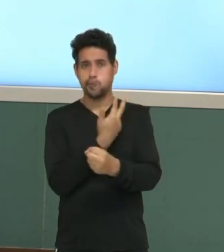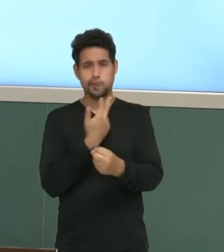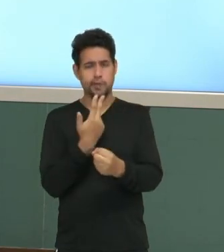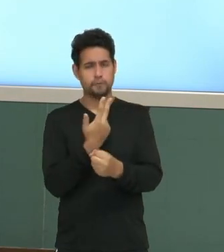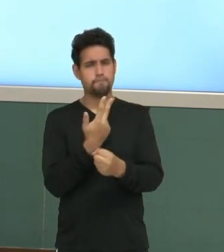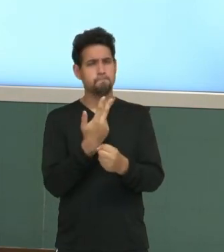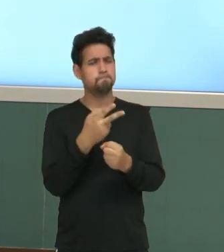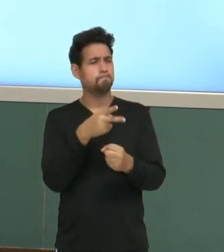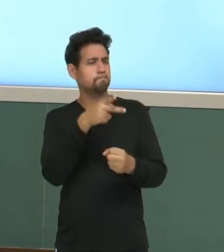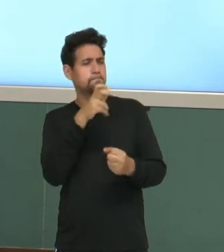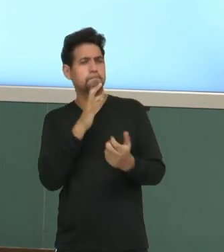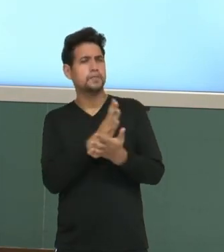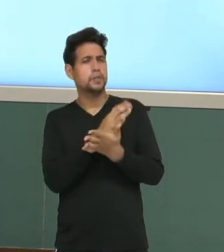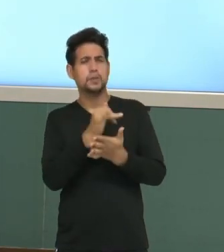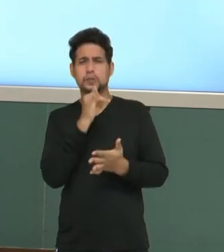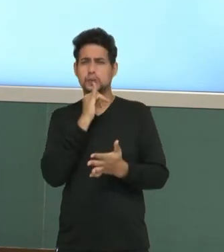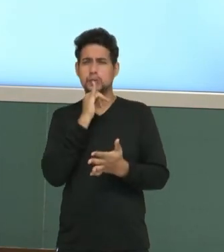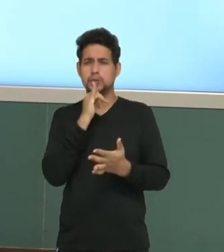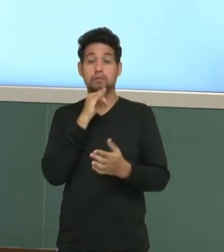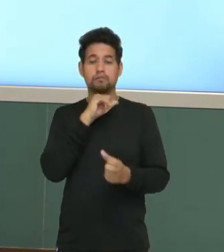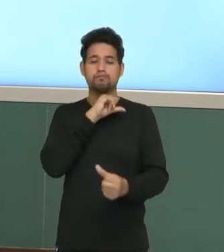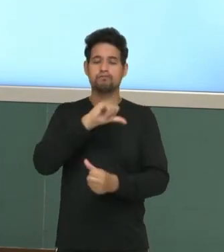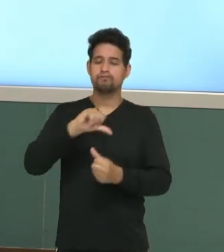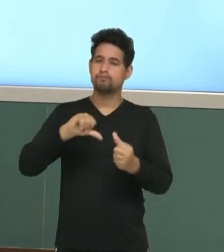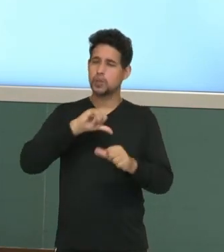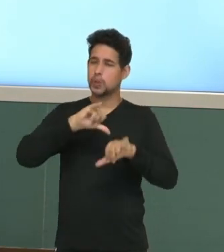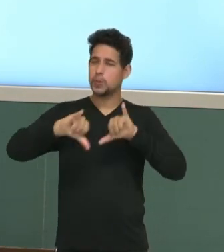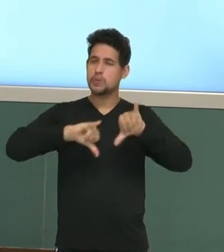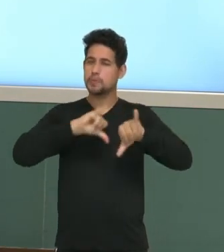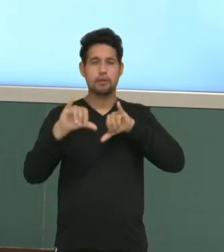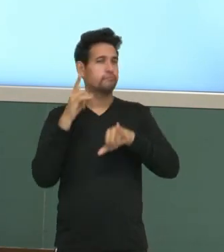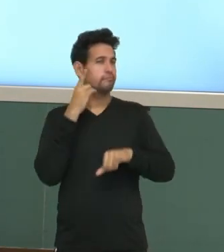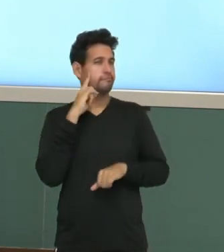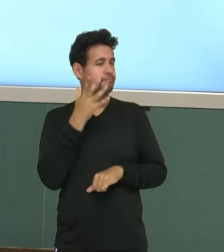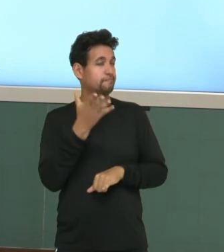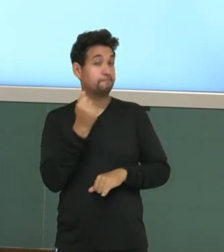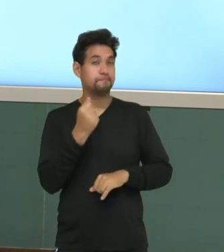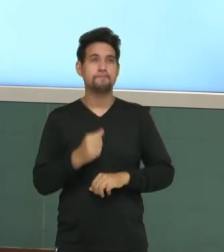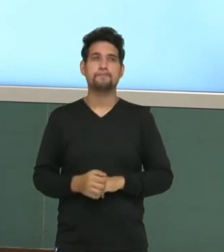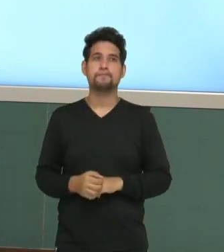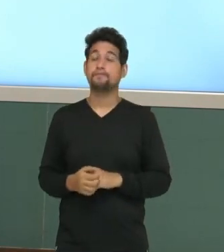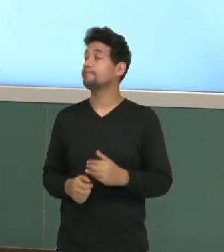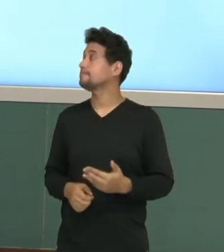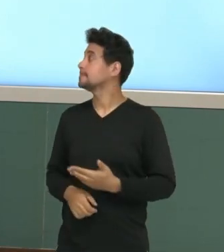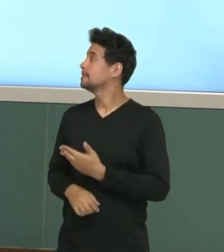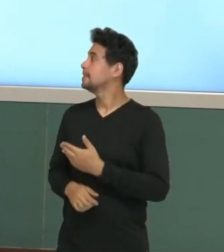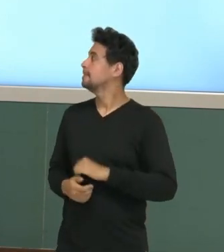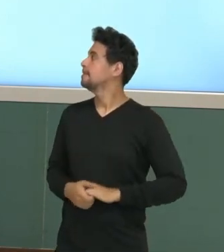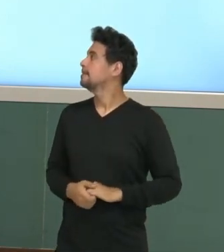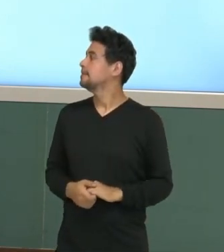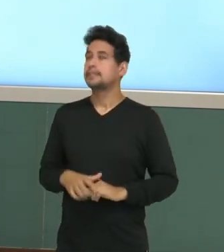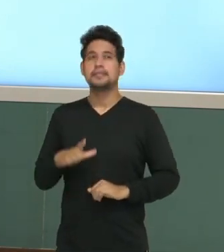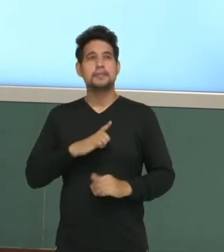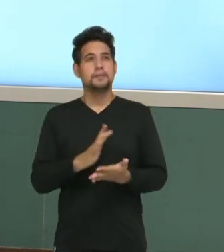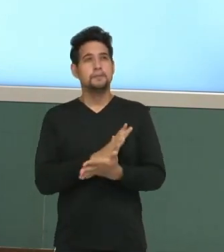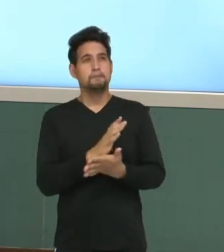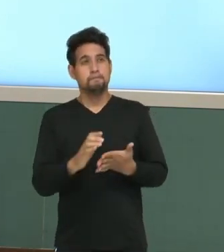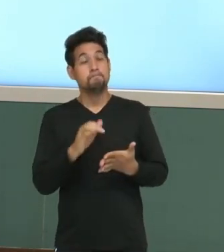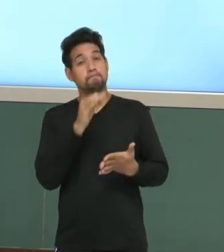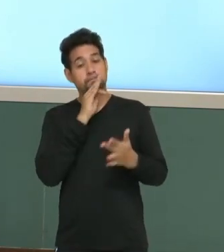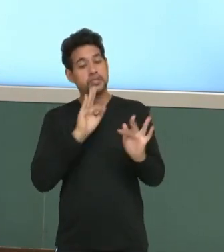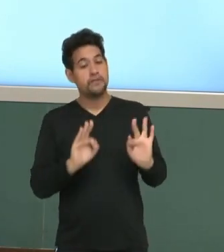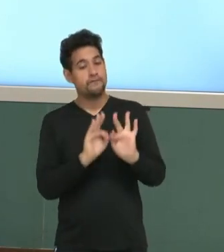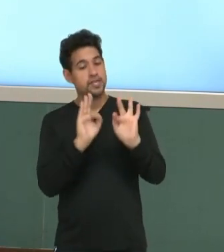alguns exemplos de transformações químicas no nosso cotidiano? Temos algumas físicas e